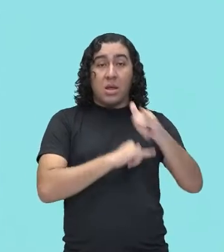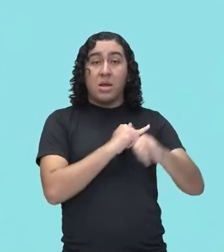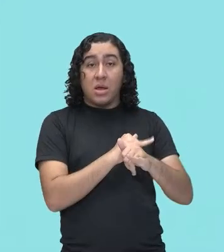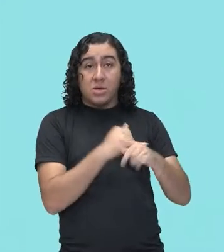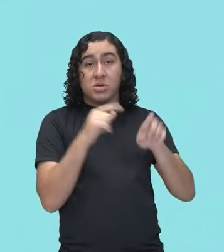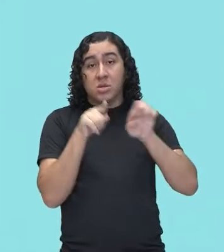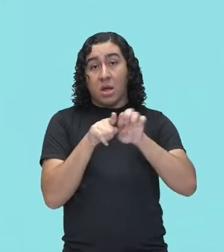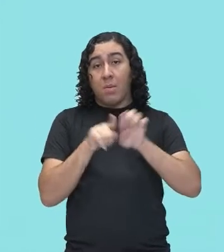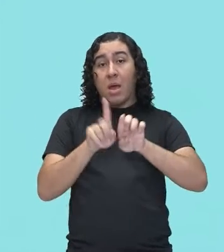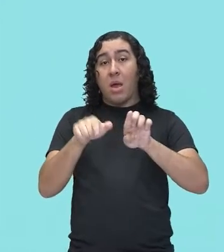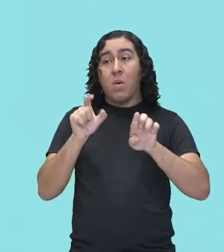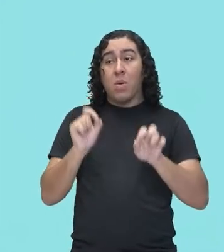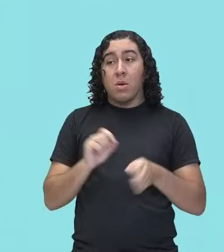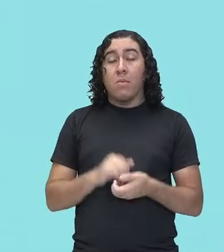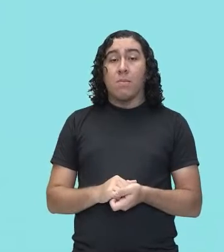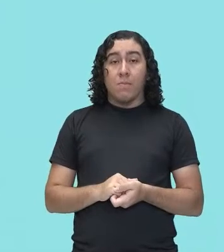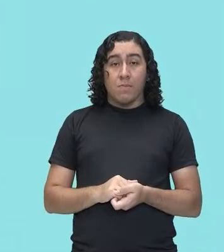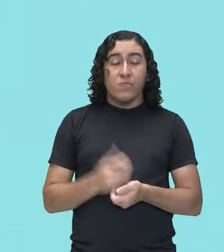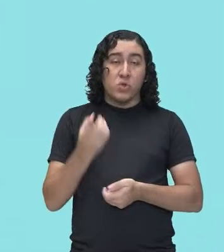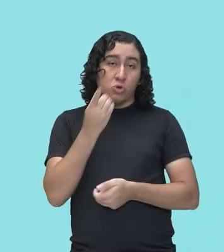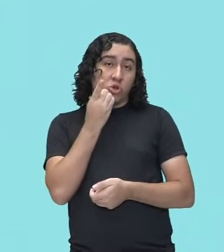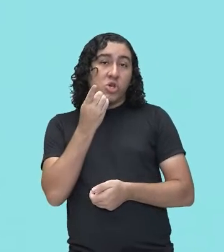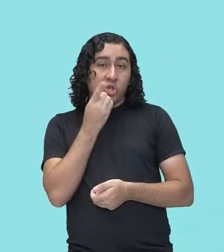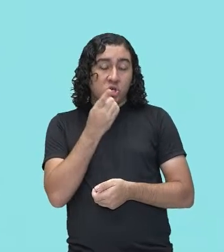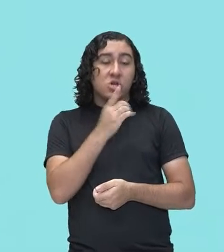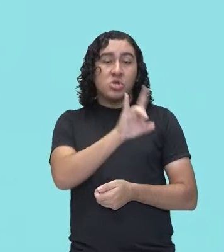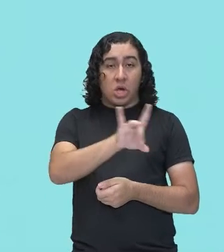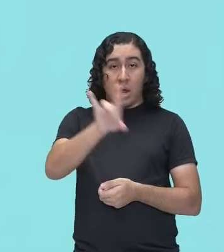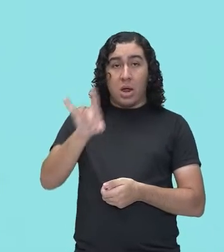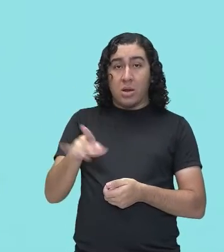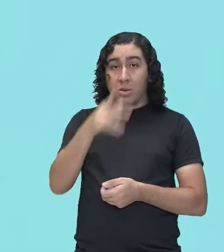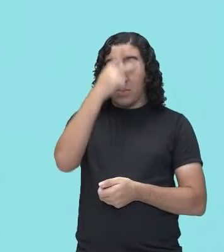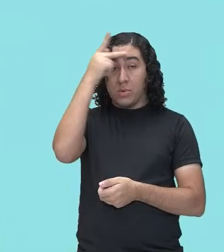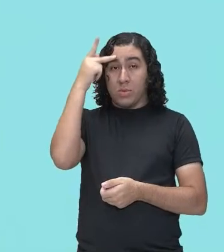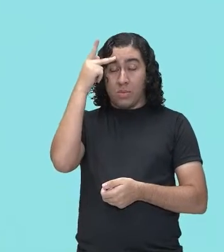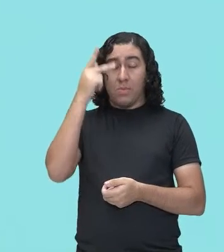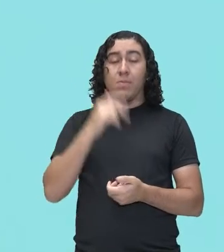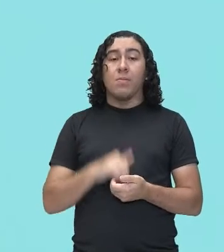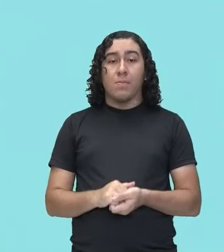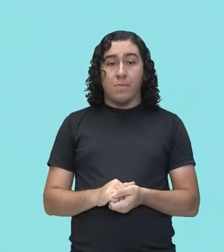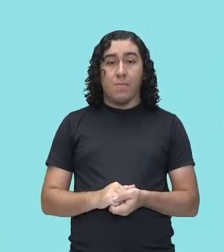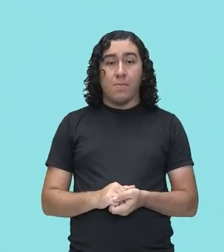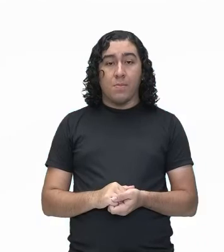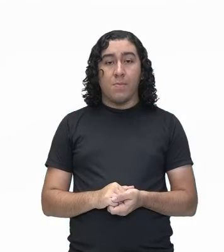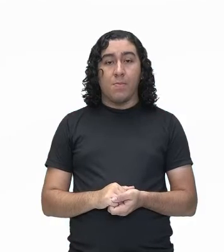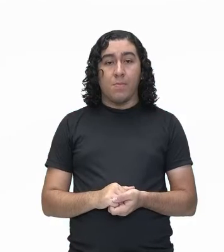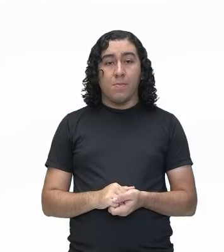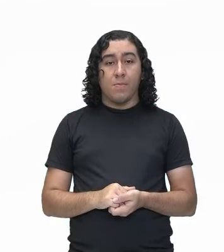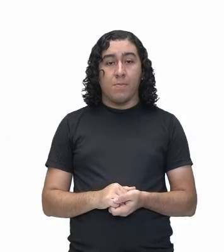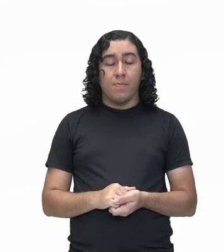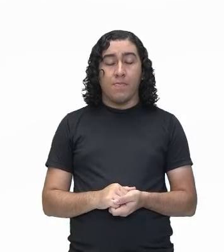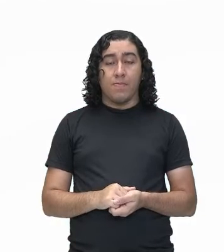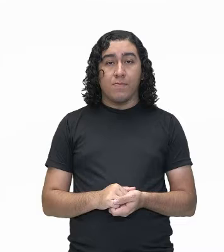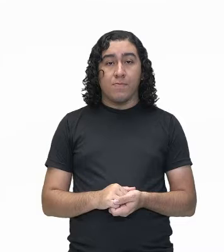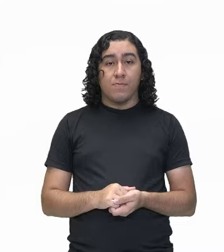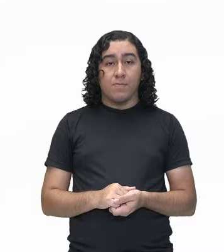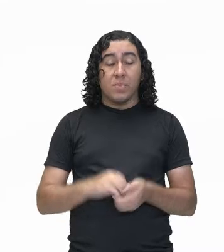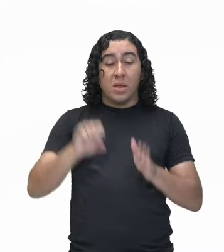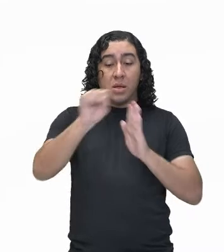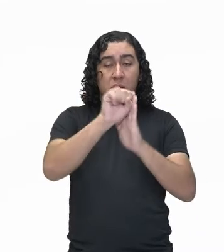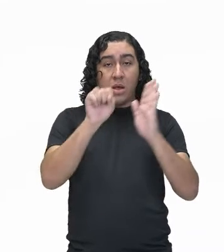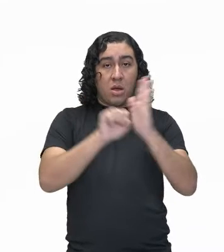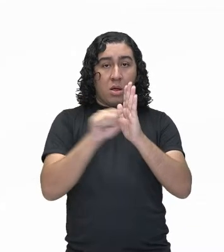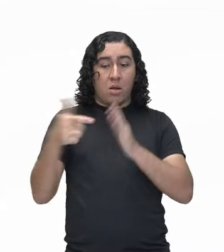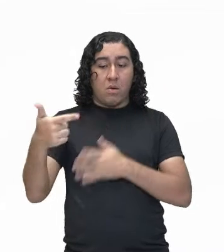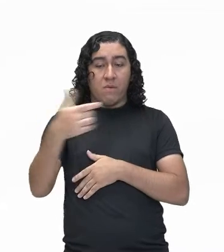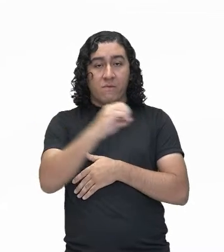parte do cotidiano de muitas pessoas. E lá no final do século